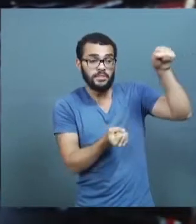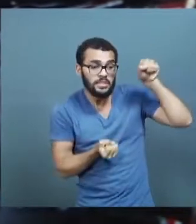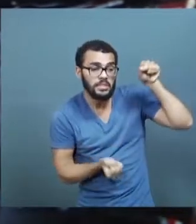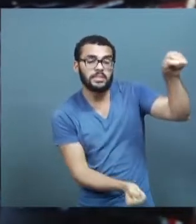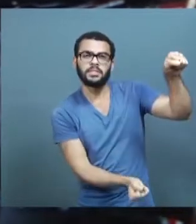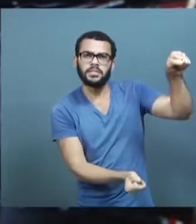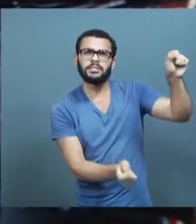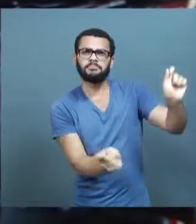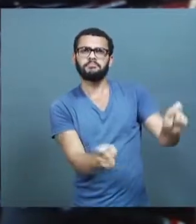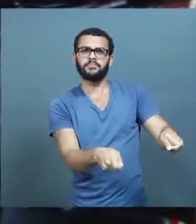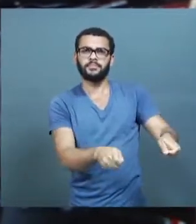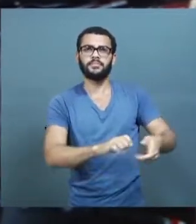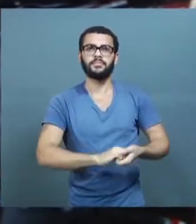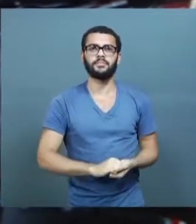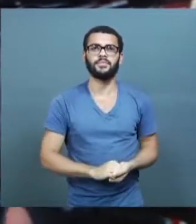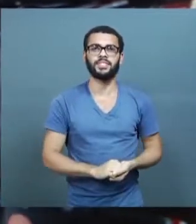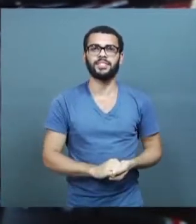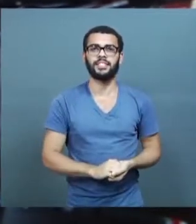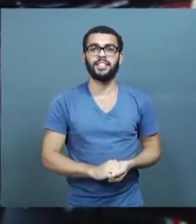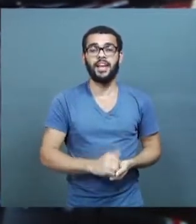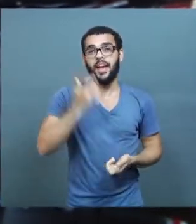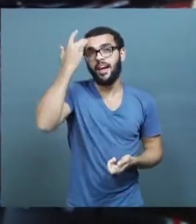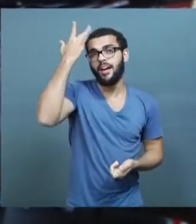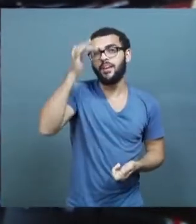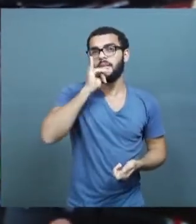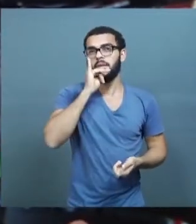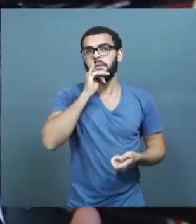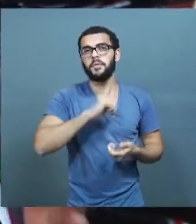gente. É muito fácil abrir a geladeira agora.